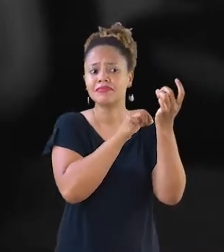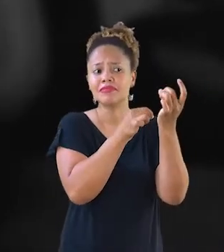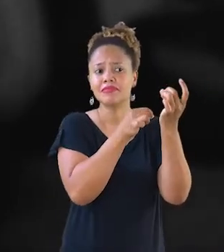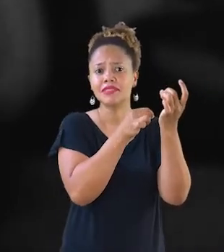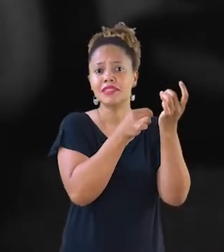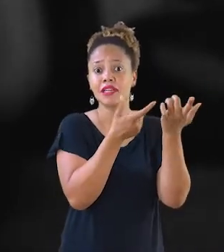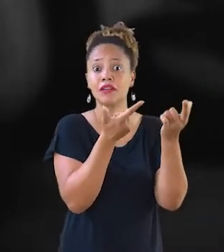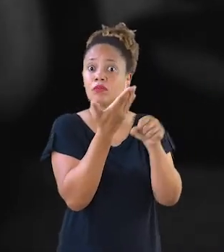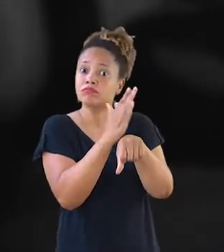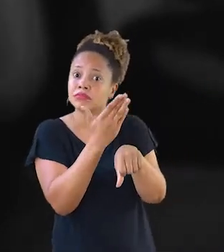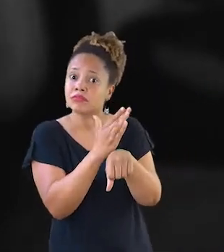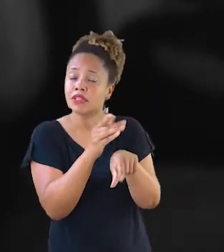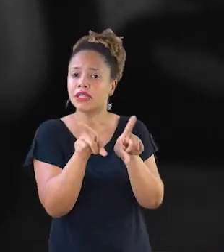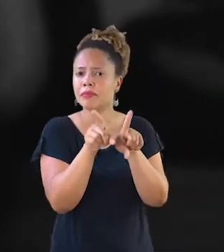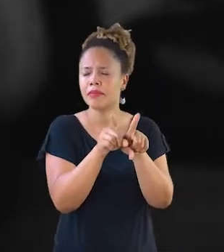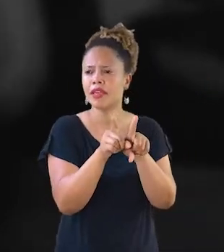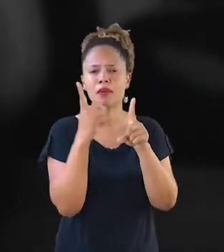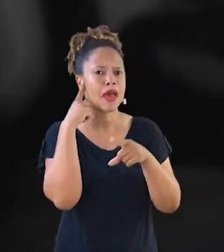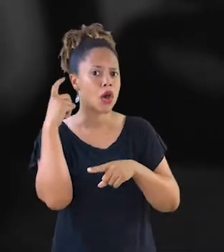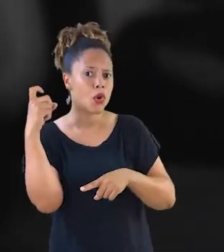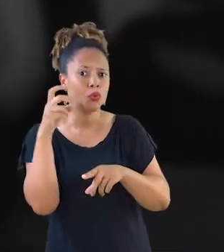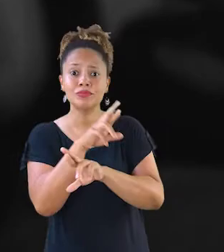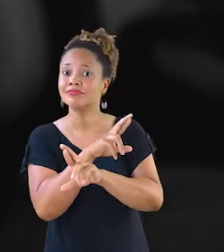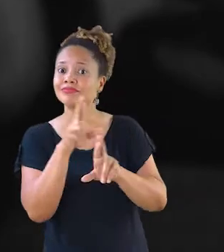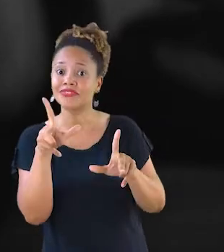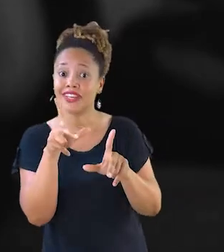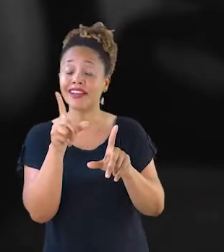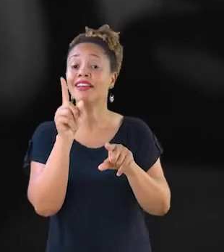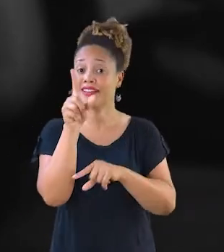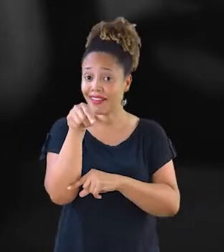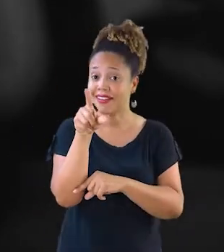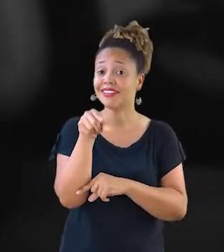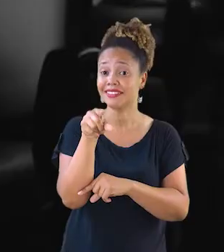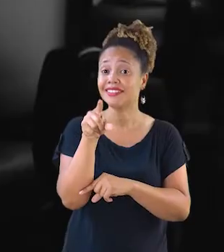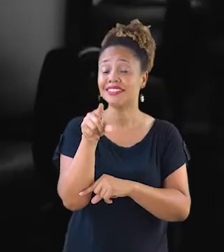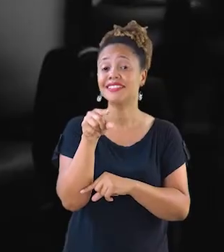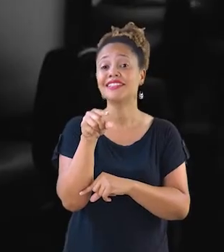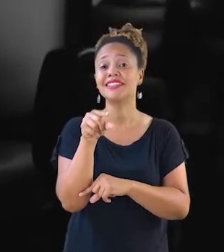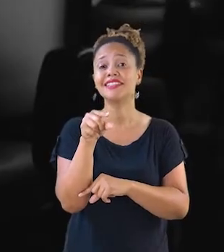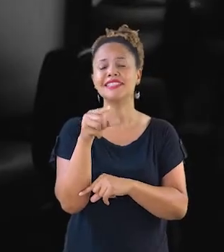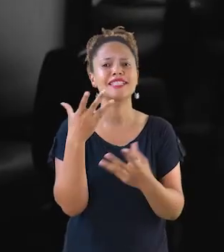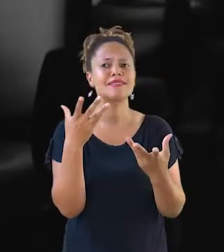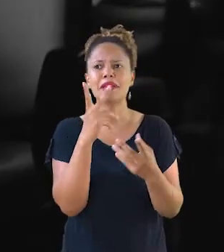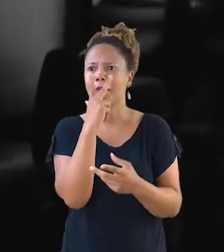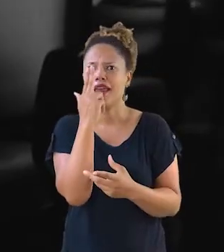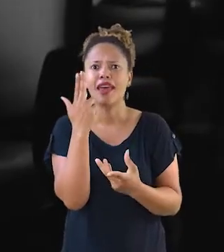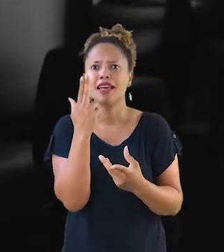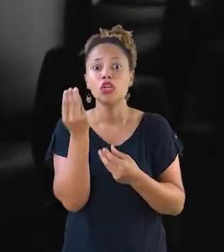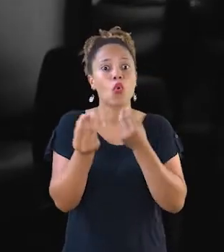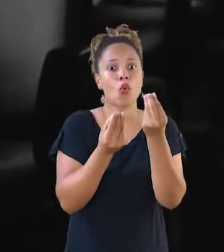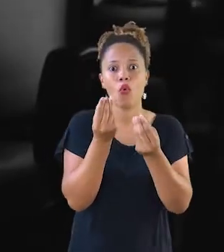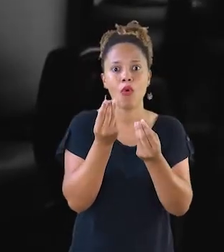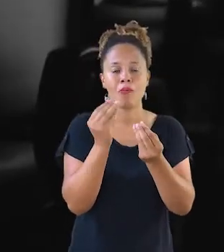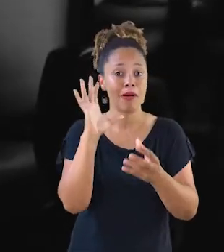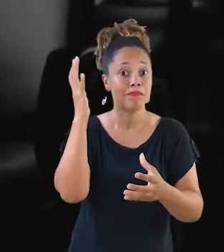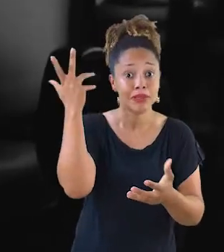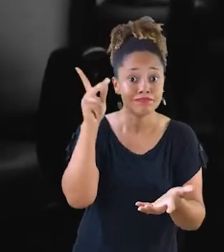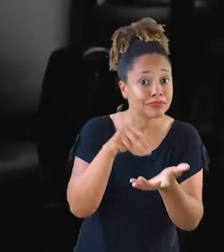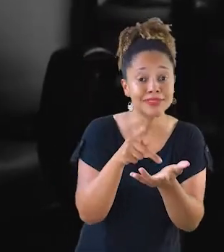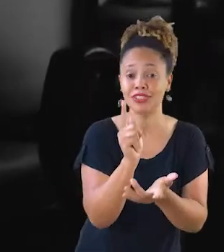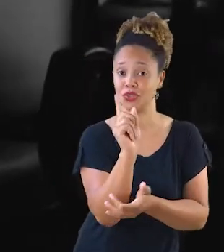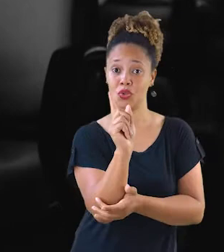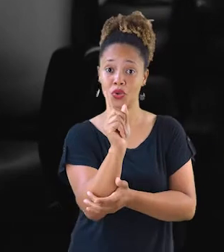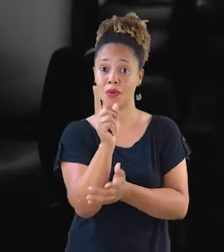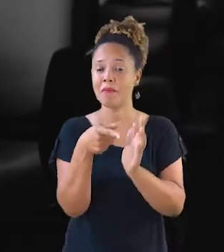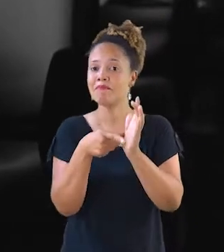em que está se tocando, que faz um som que alguns chamam de aciganado, né? É uma coisa que tecnicamente não é viável, não